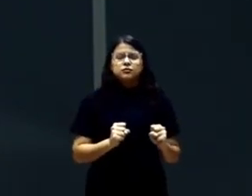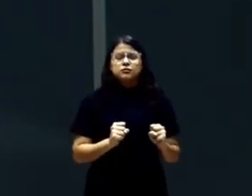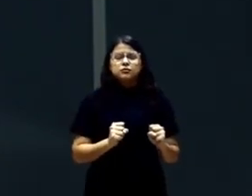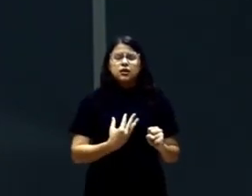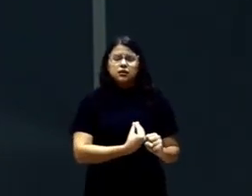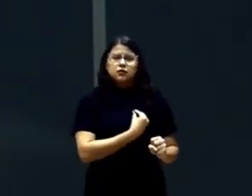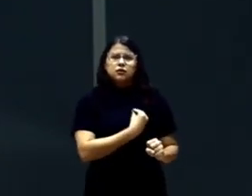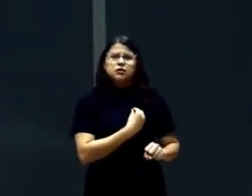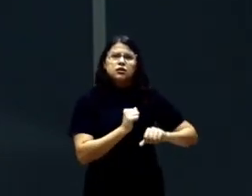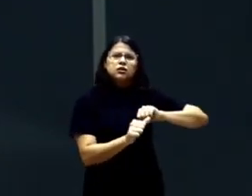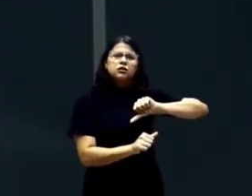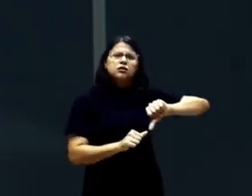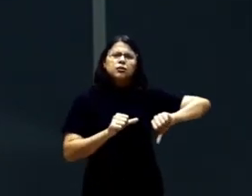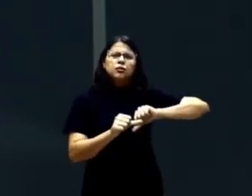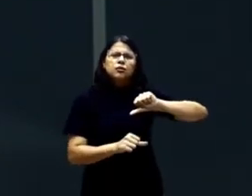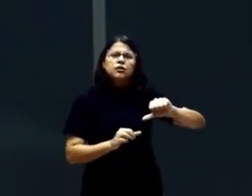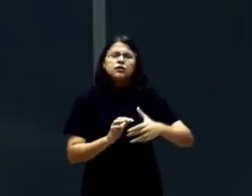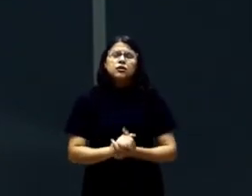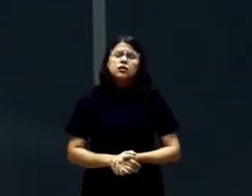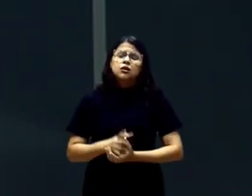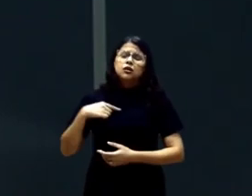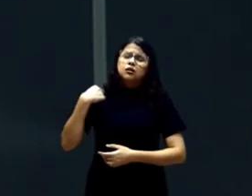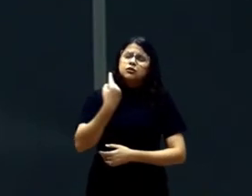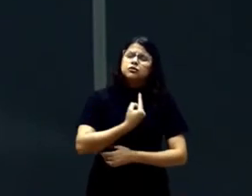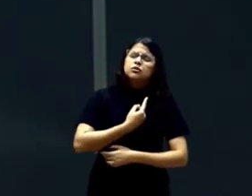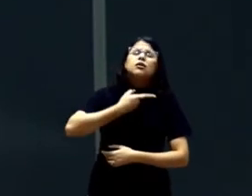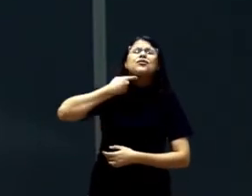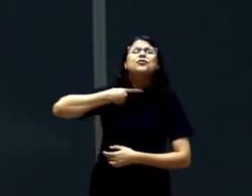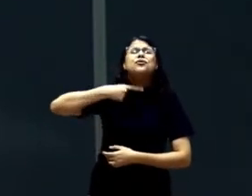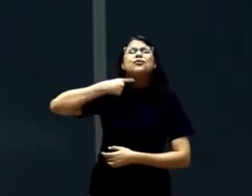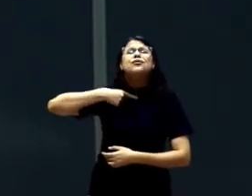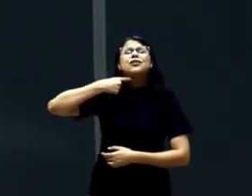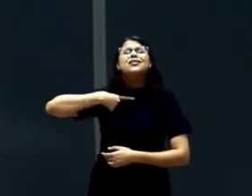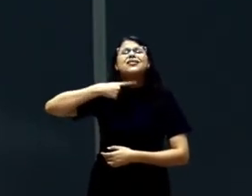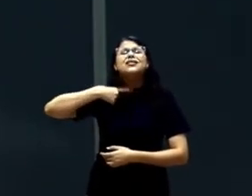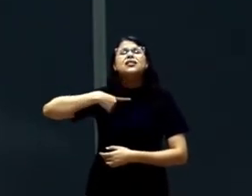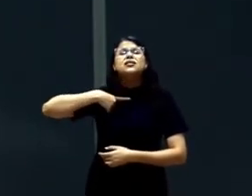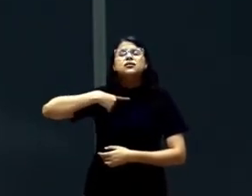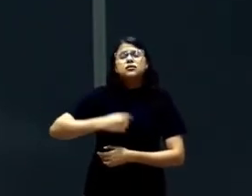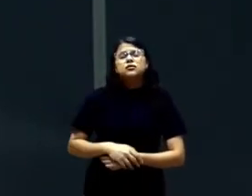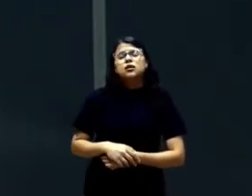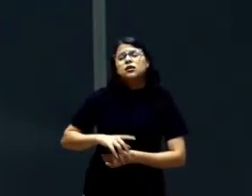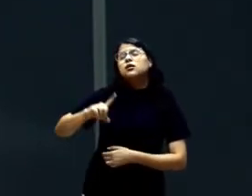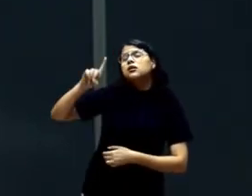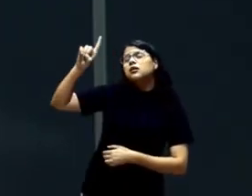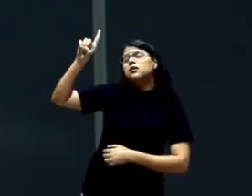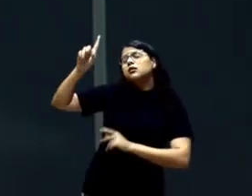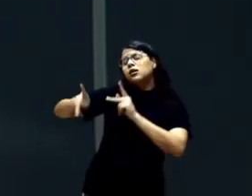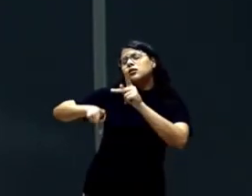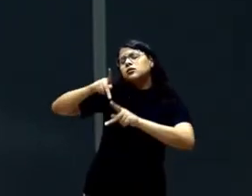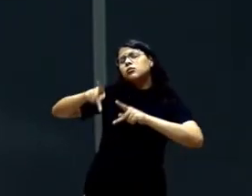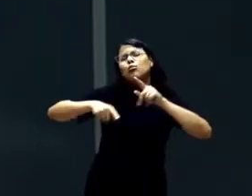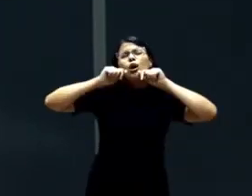de vida. O nosso desejo é que esta igreja, é que o Seu povo seja abençoado em